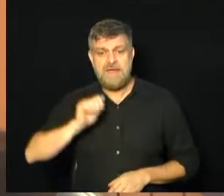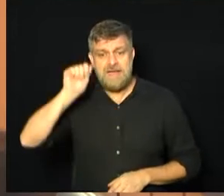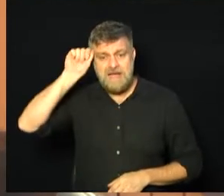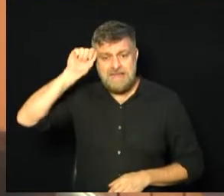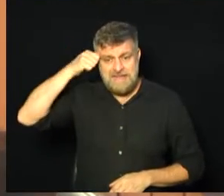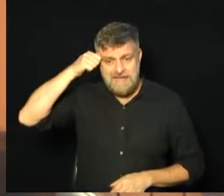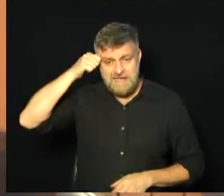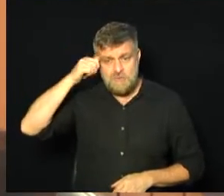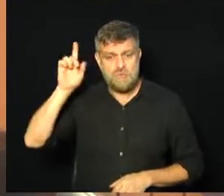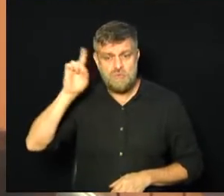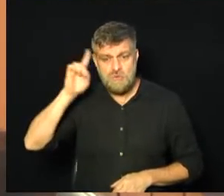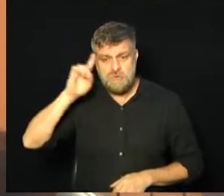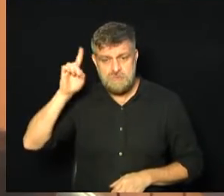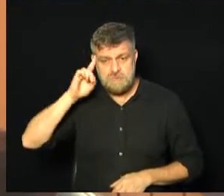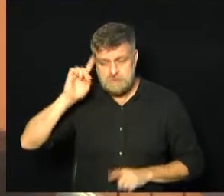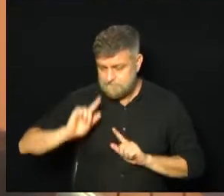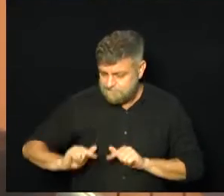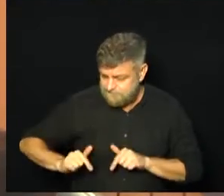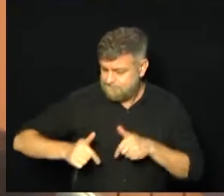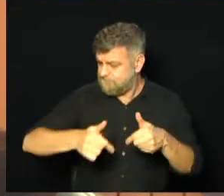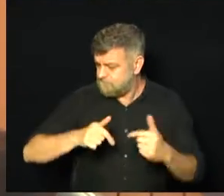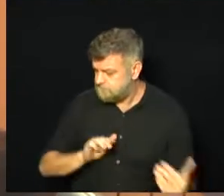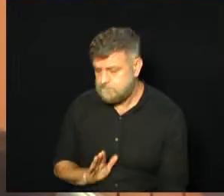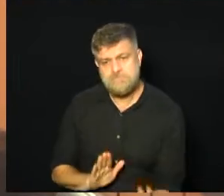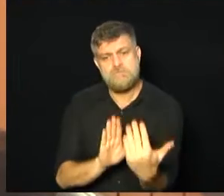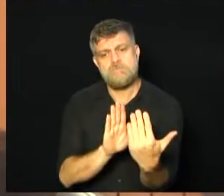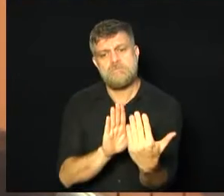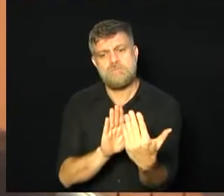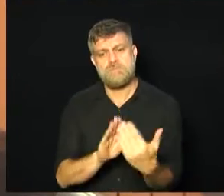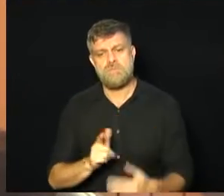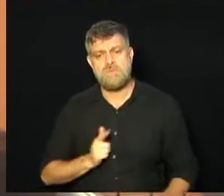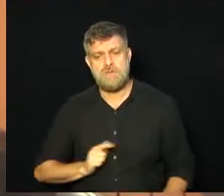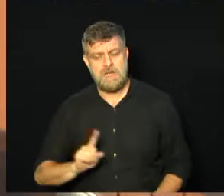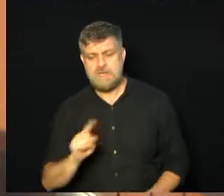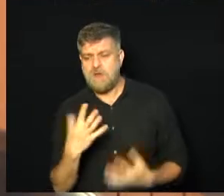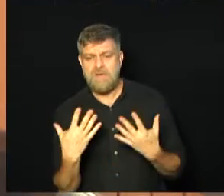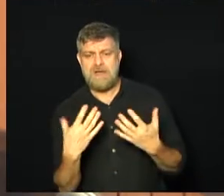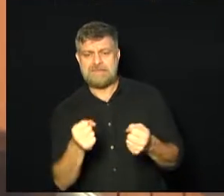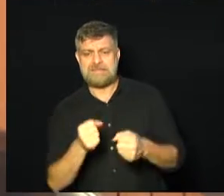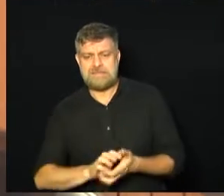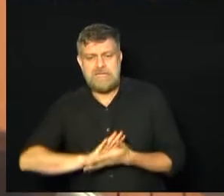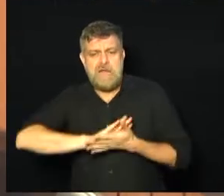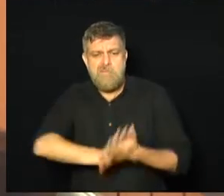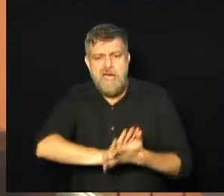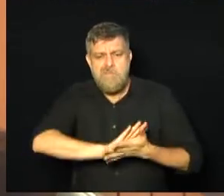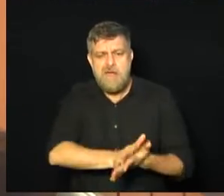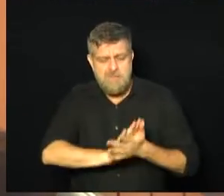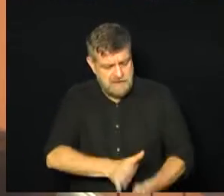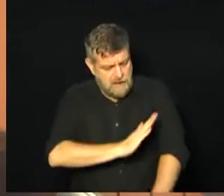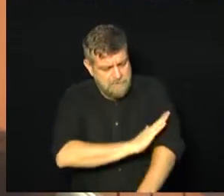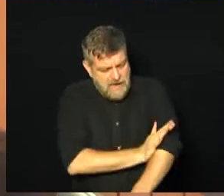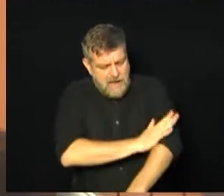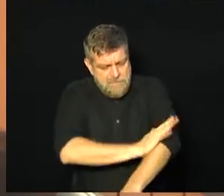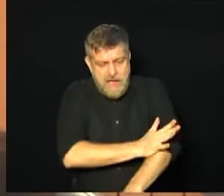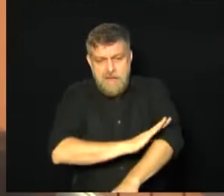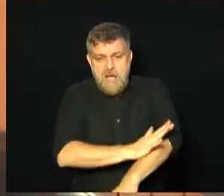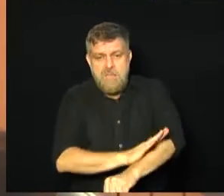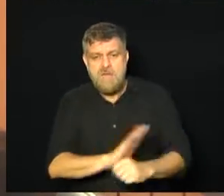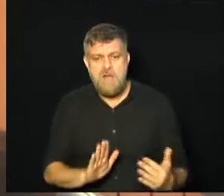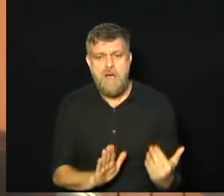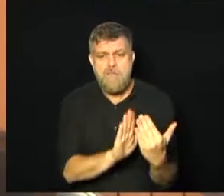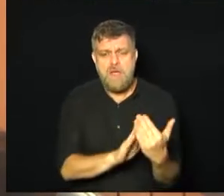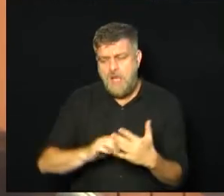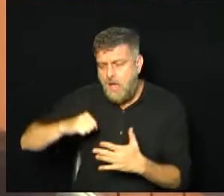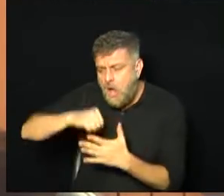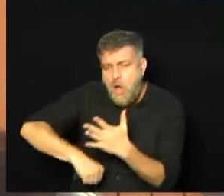fazem dia a dia, agir contra a opressão, contra o racismo. E é uma luta